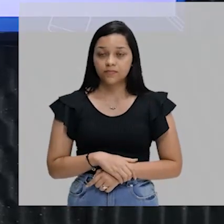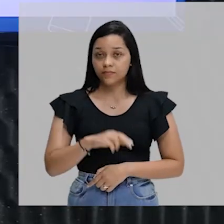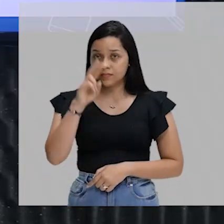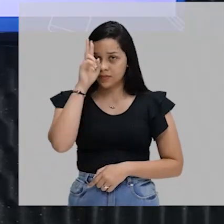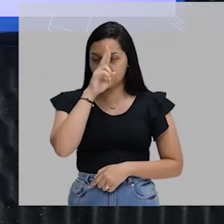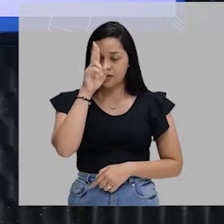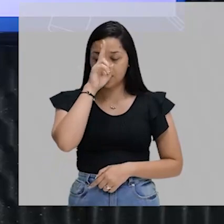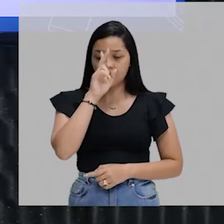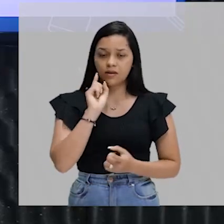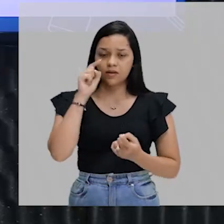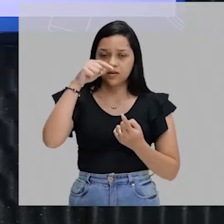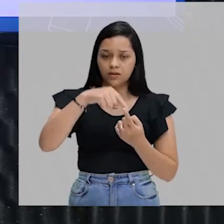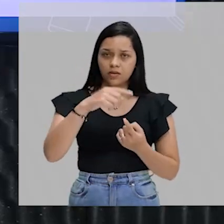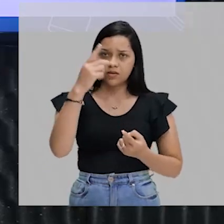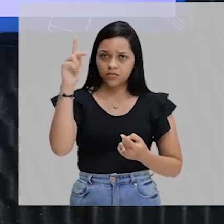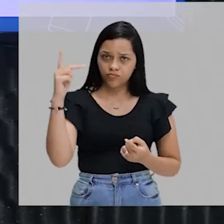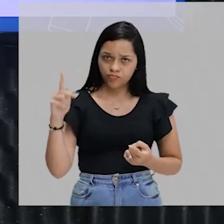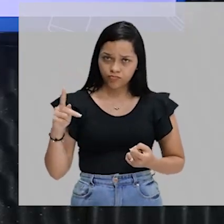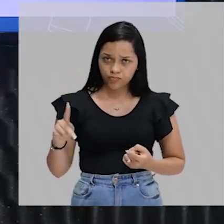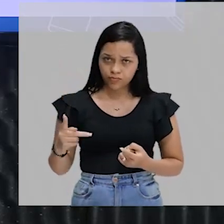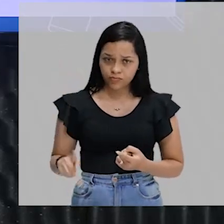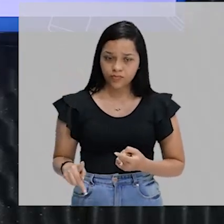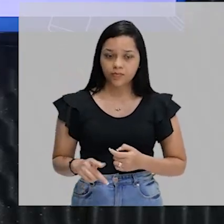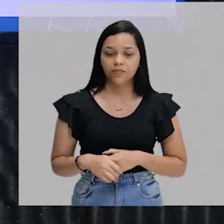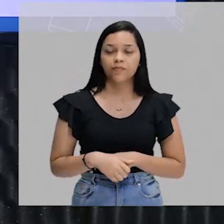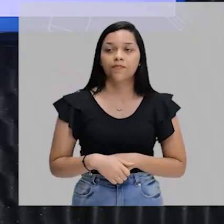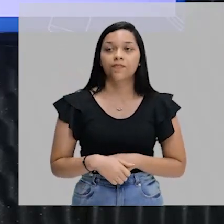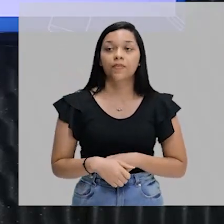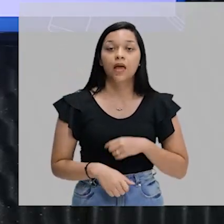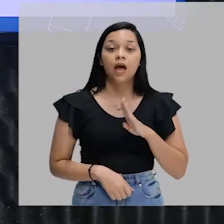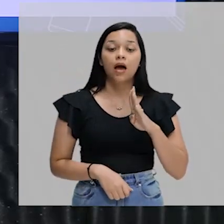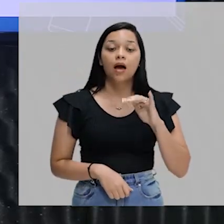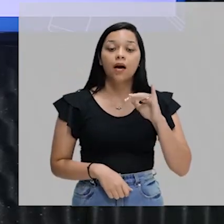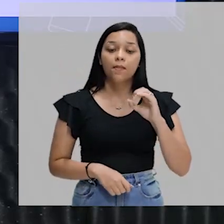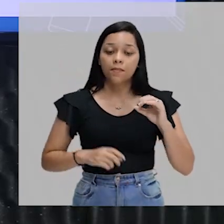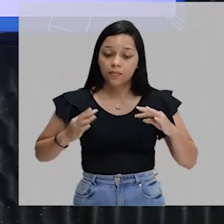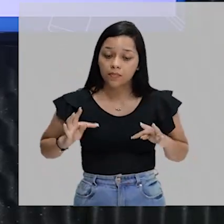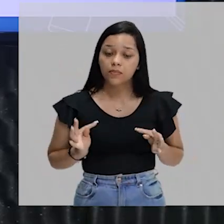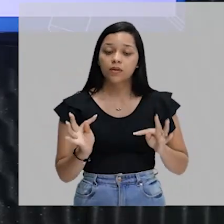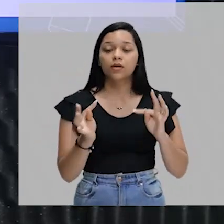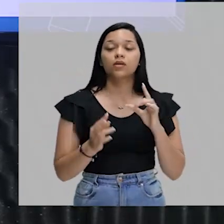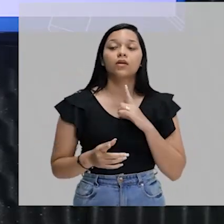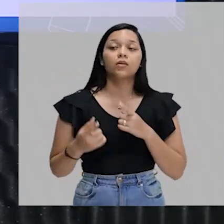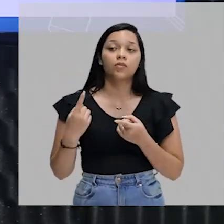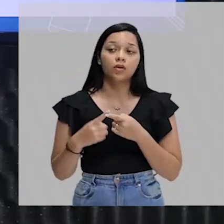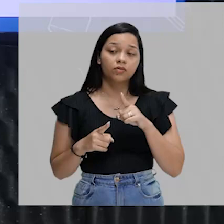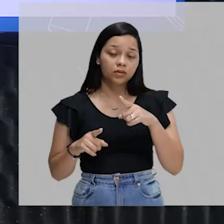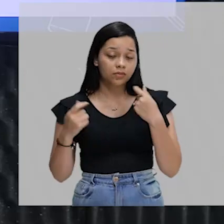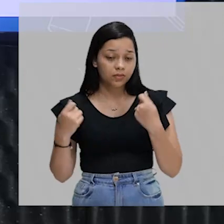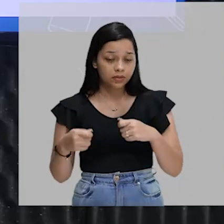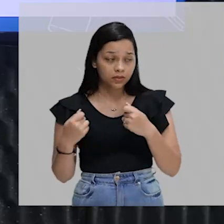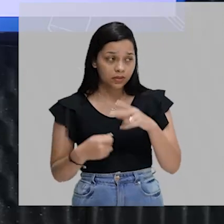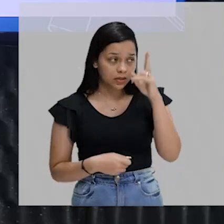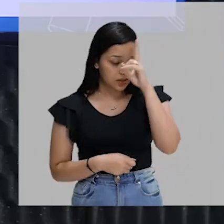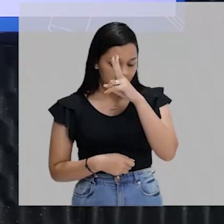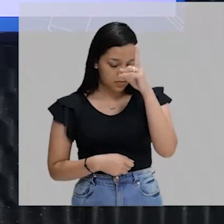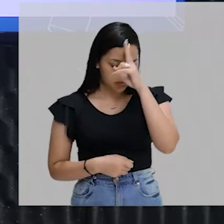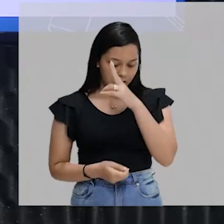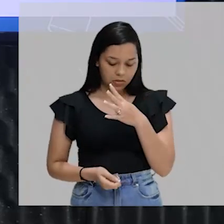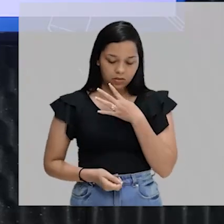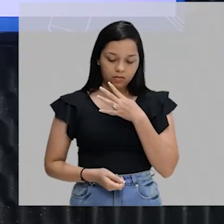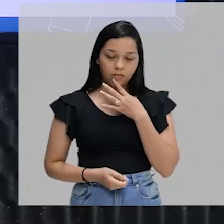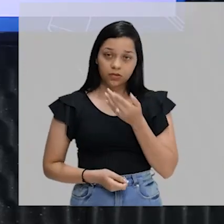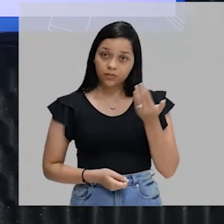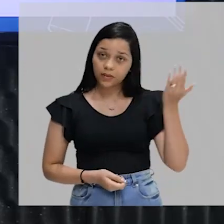lembrar as funções de cada organela dessa? Pessoal, biotecnologia tem disso. Por quê? Você precisa lembrar de conhecimentos passados